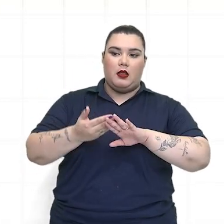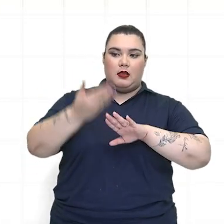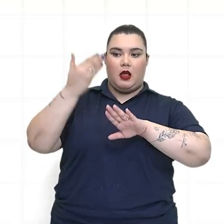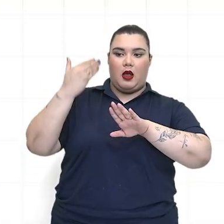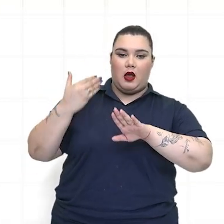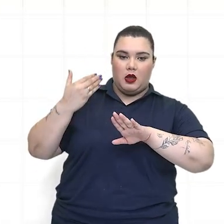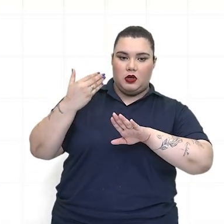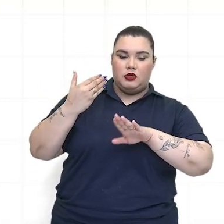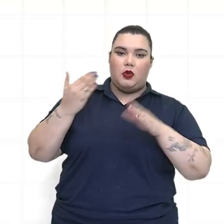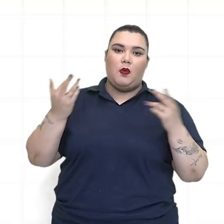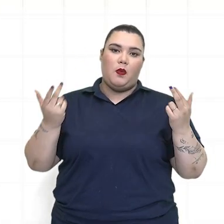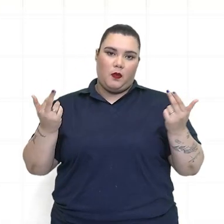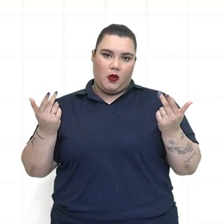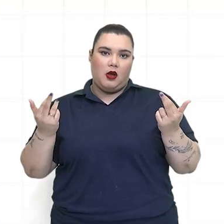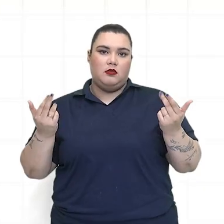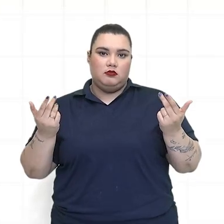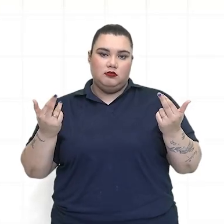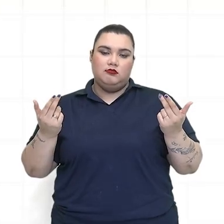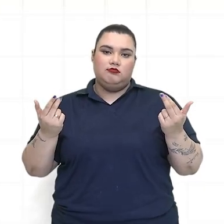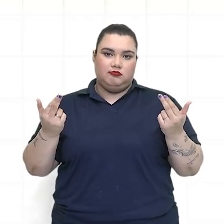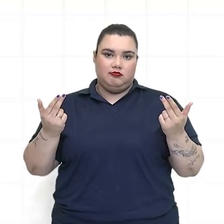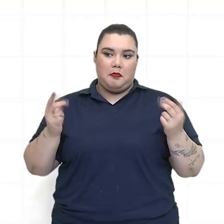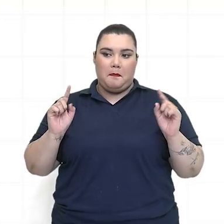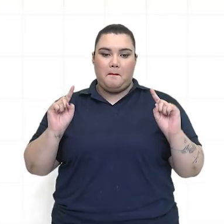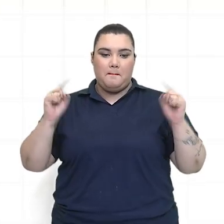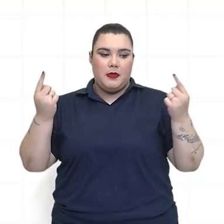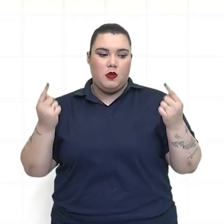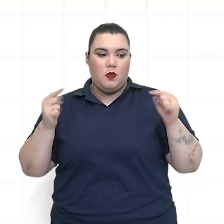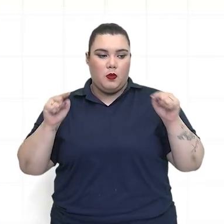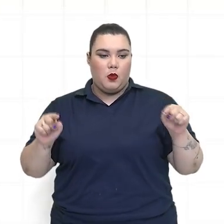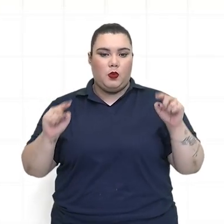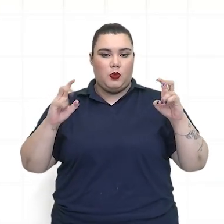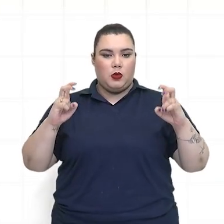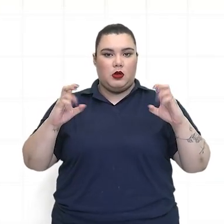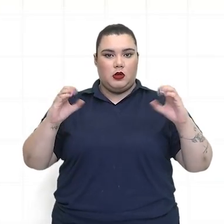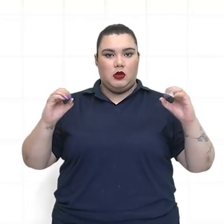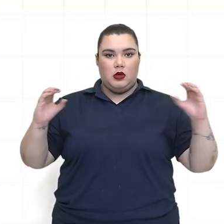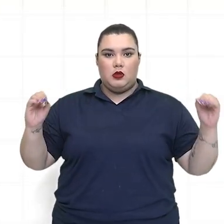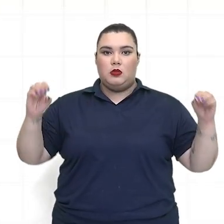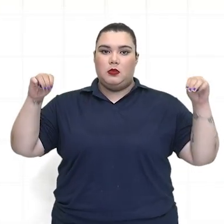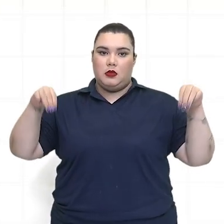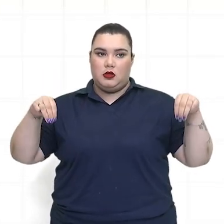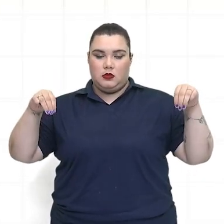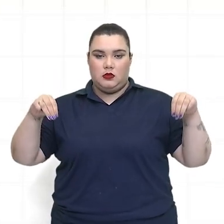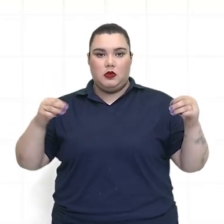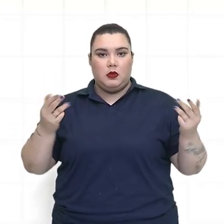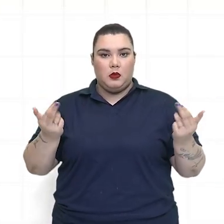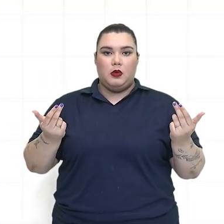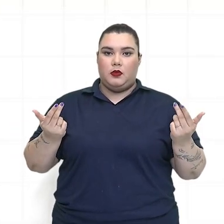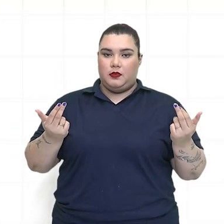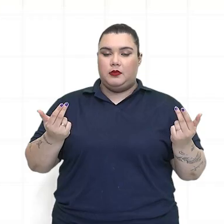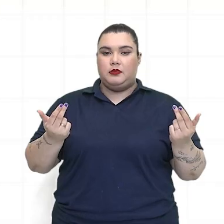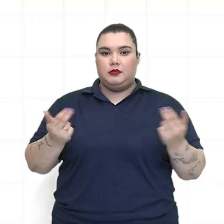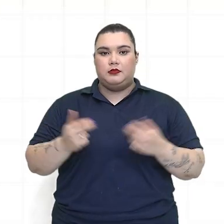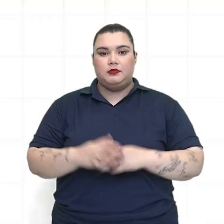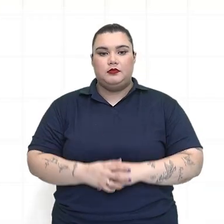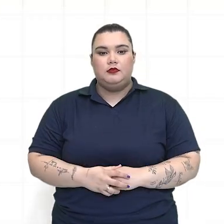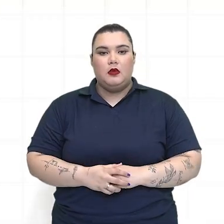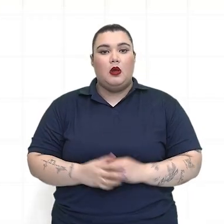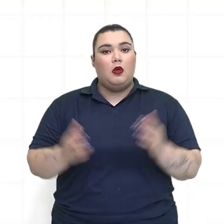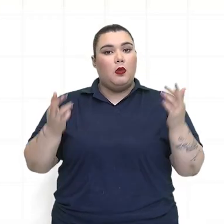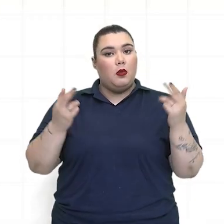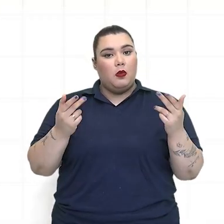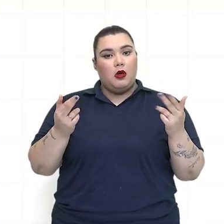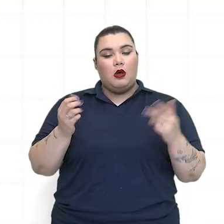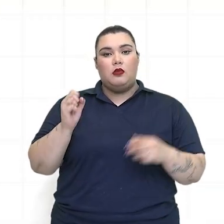necessariamente os fundos dela também vão medir, né, vai medir 1.500 metros. O